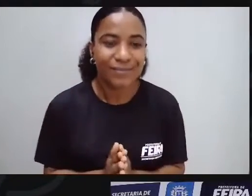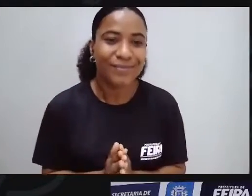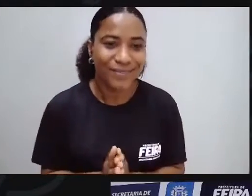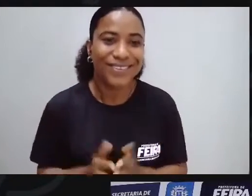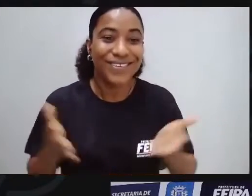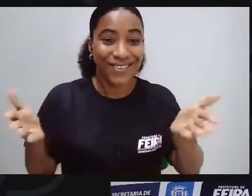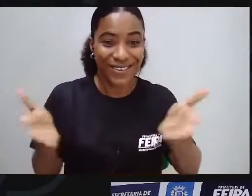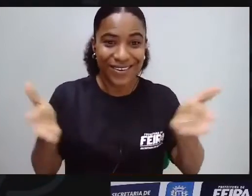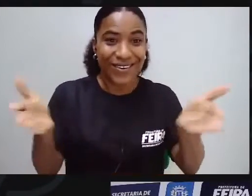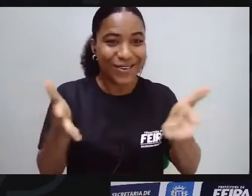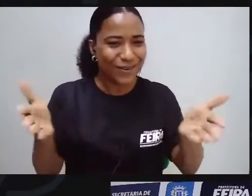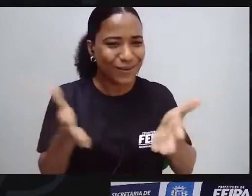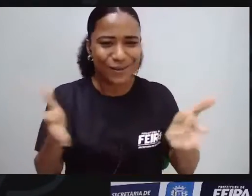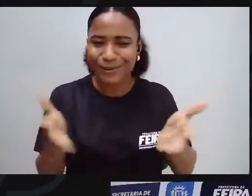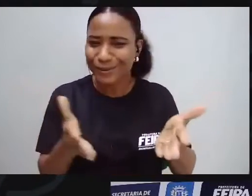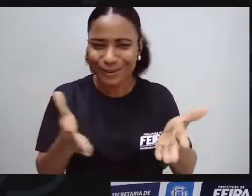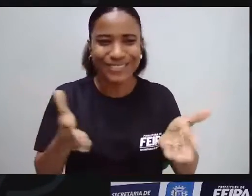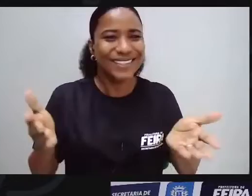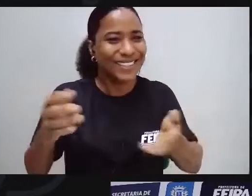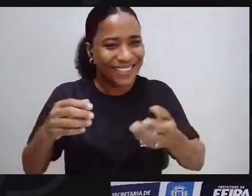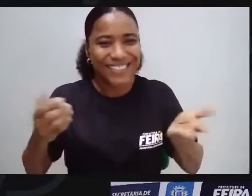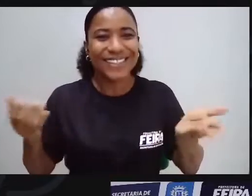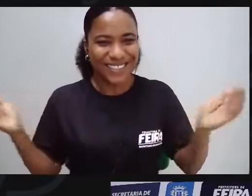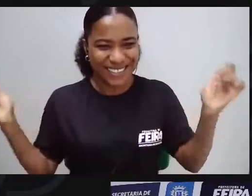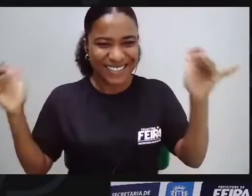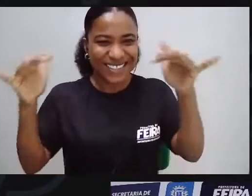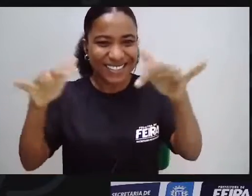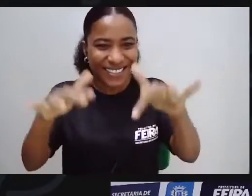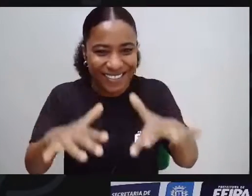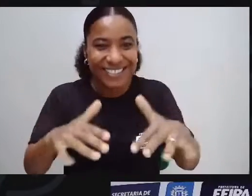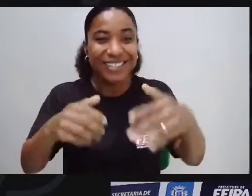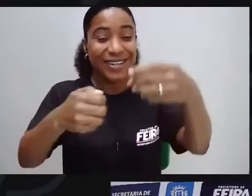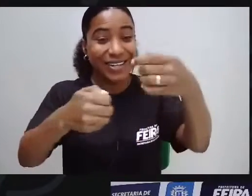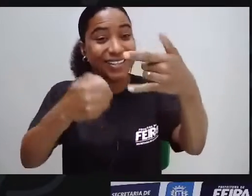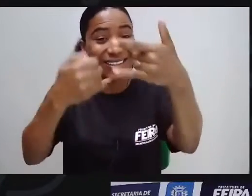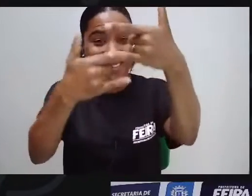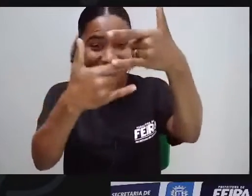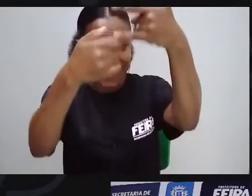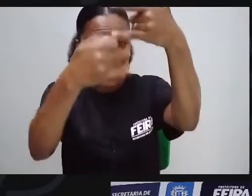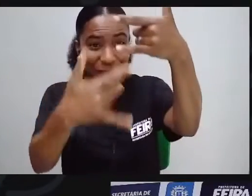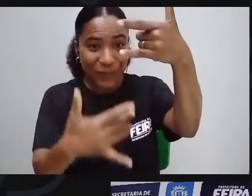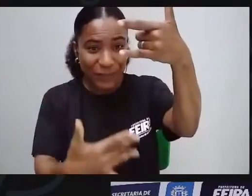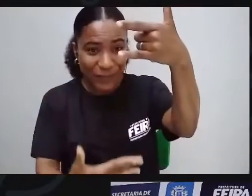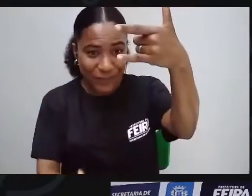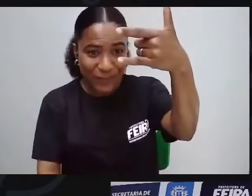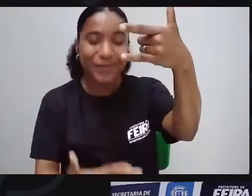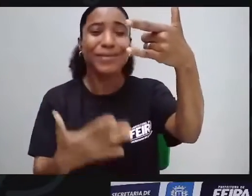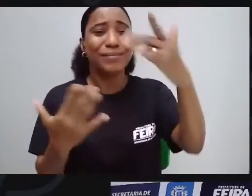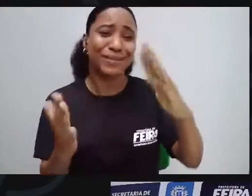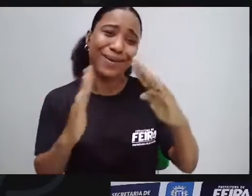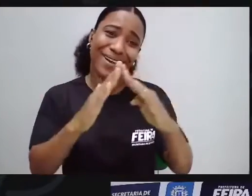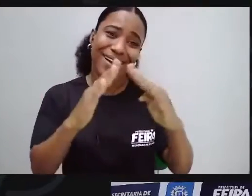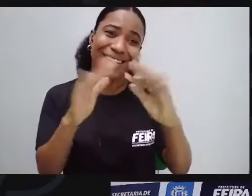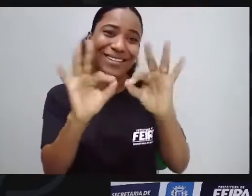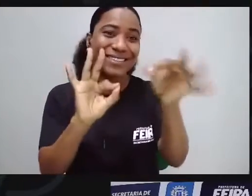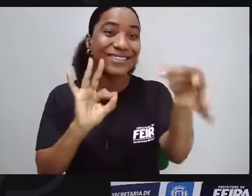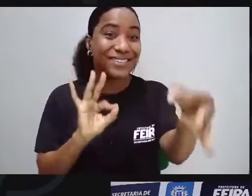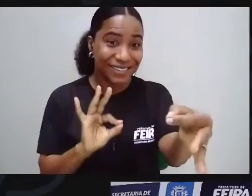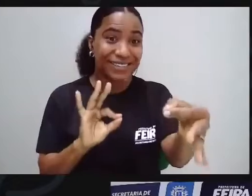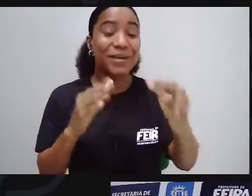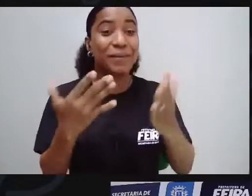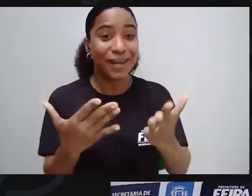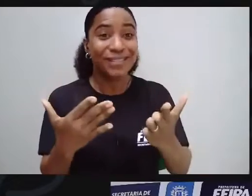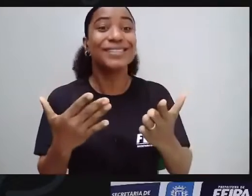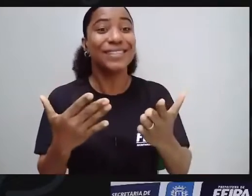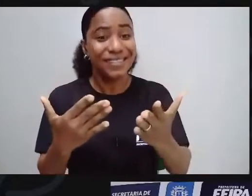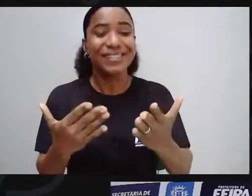contato virtual Isso é muito bom quero agradecer né Por Estar Aqui estamos aqui nesse momento